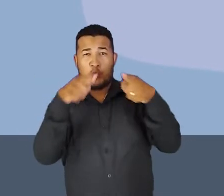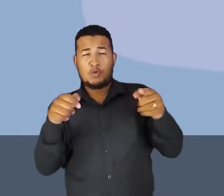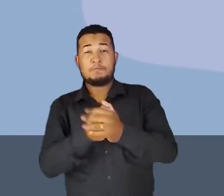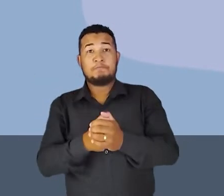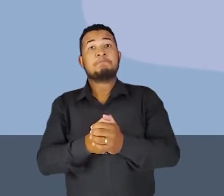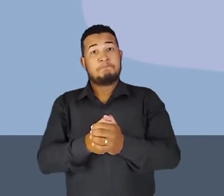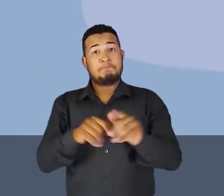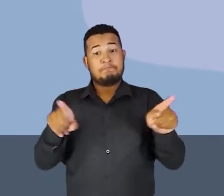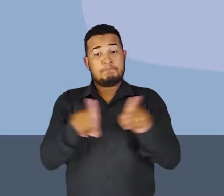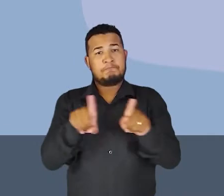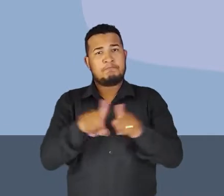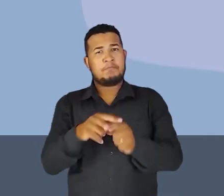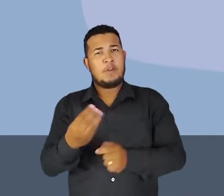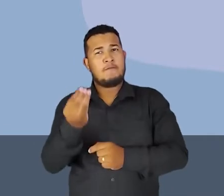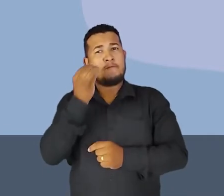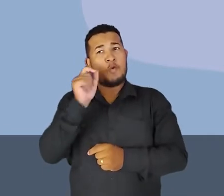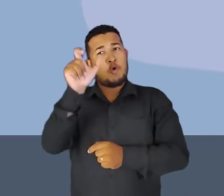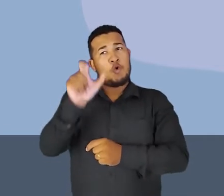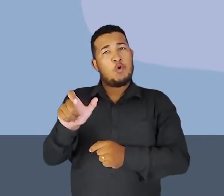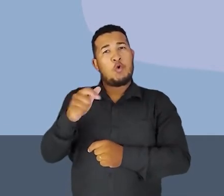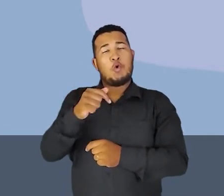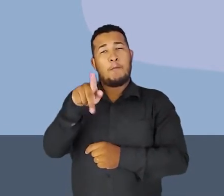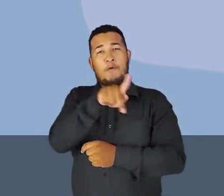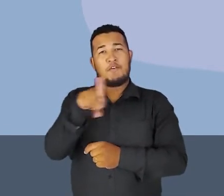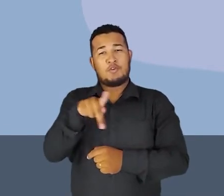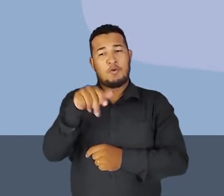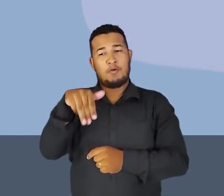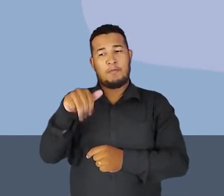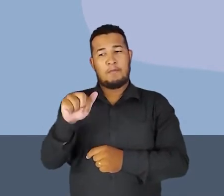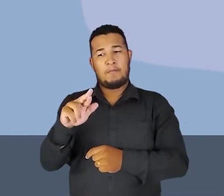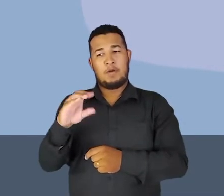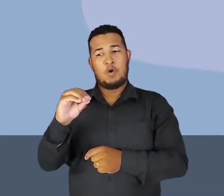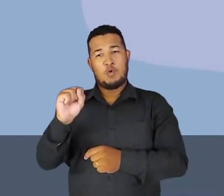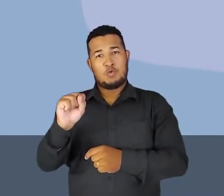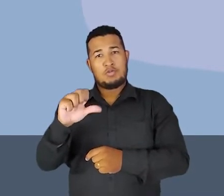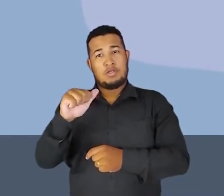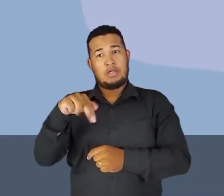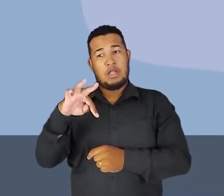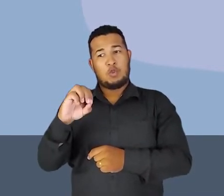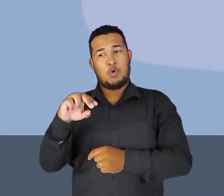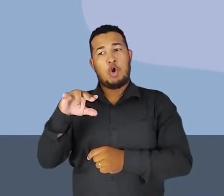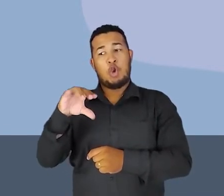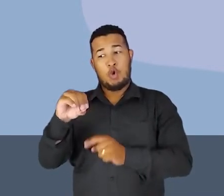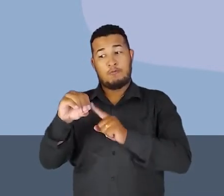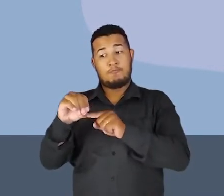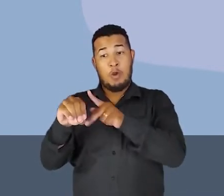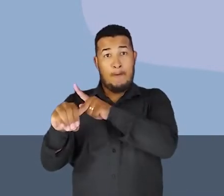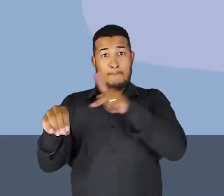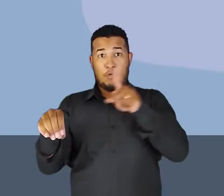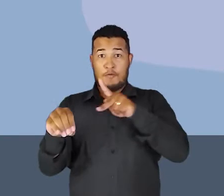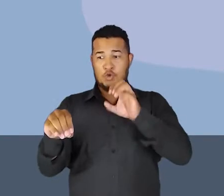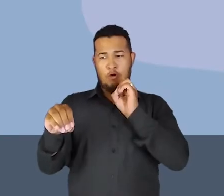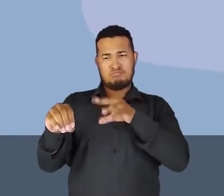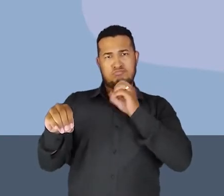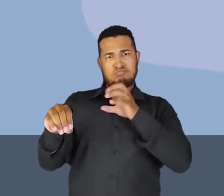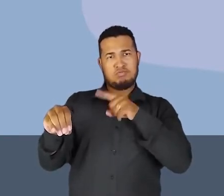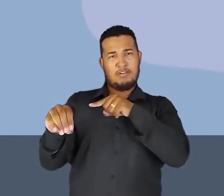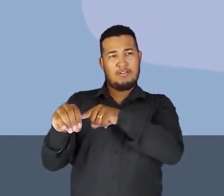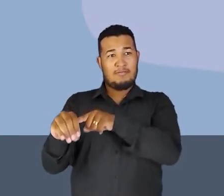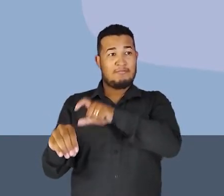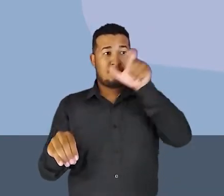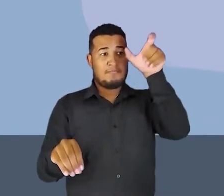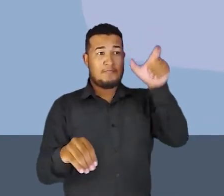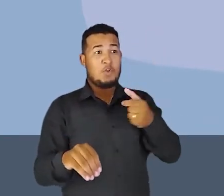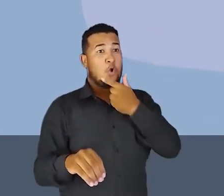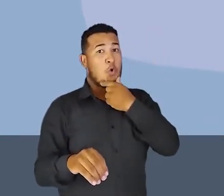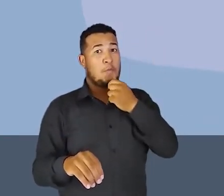dizer, o Marco Antônio Guimarães, ele foi aluno de uma outra figura excepcional, né, de um outro luthier